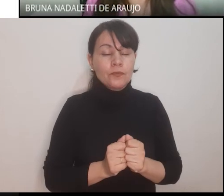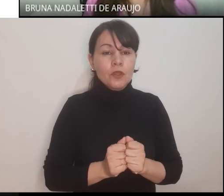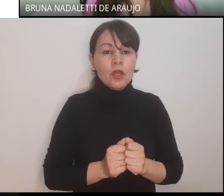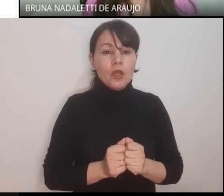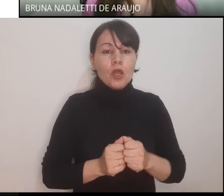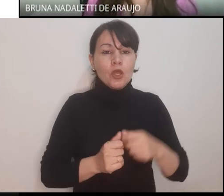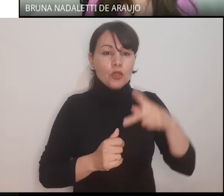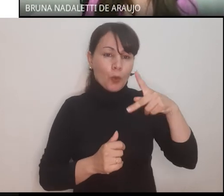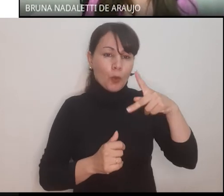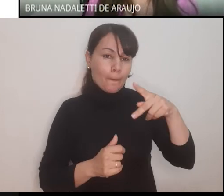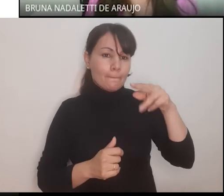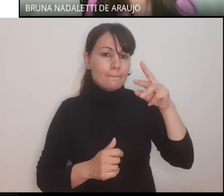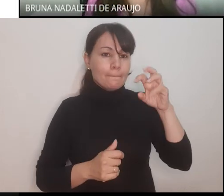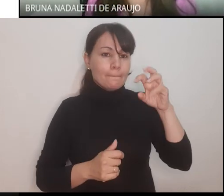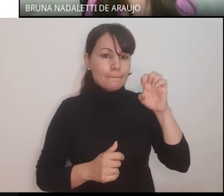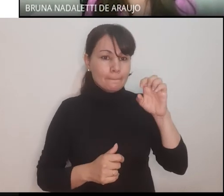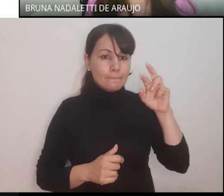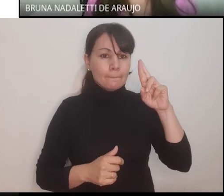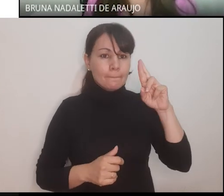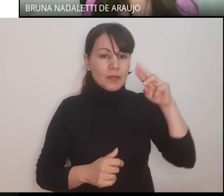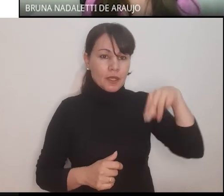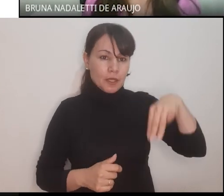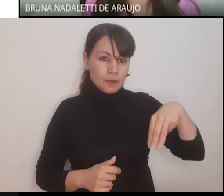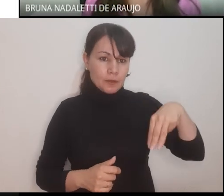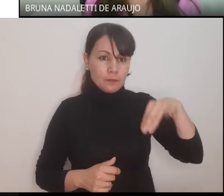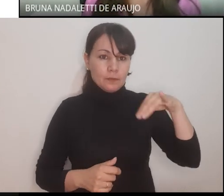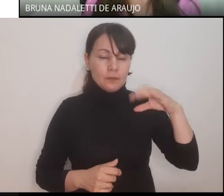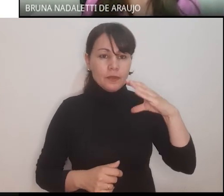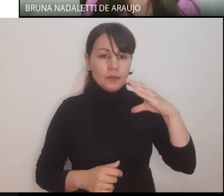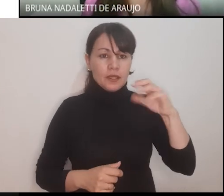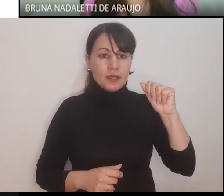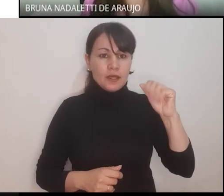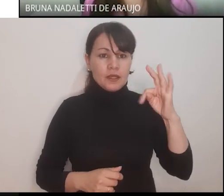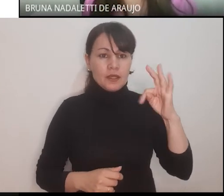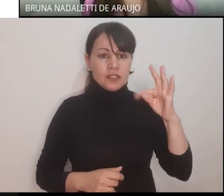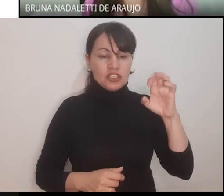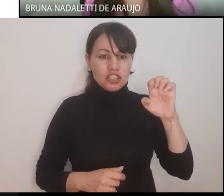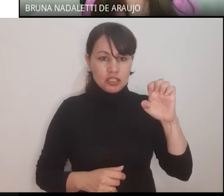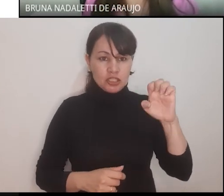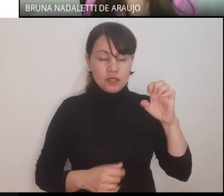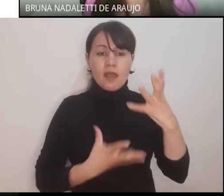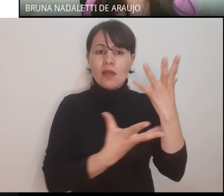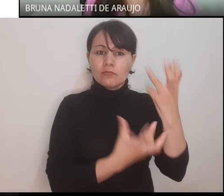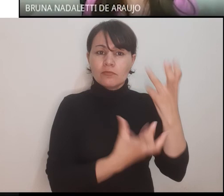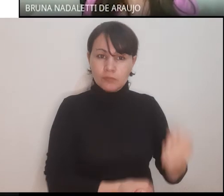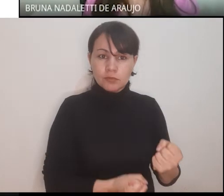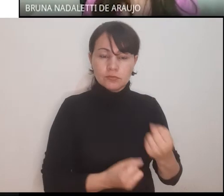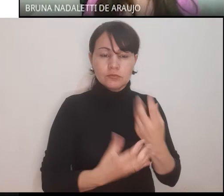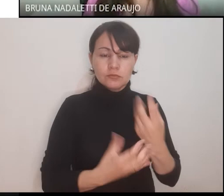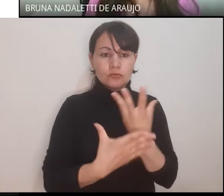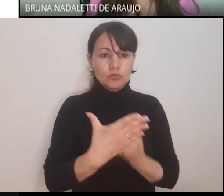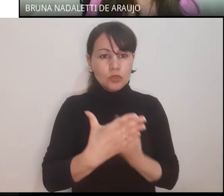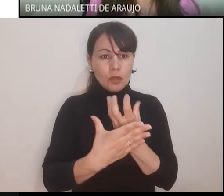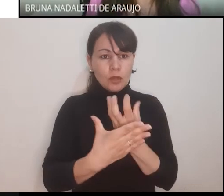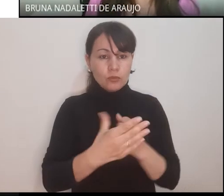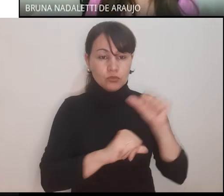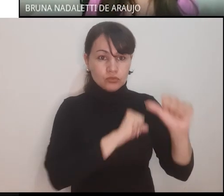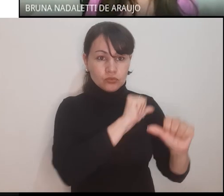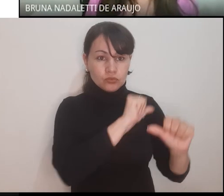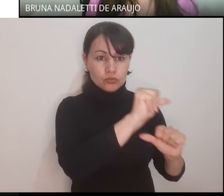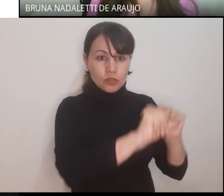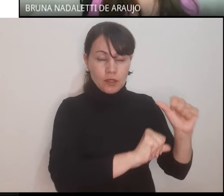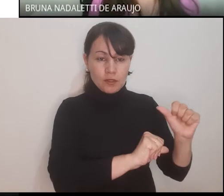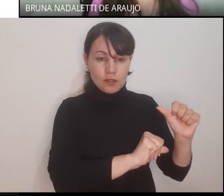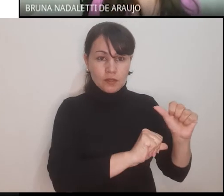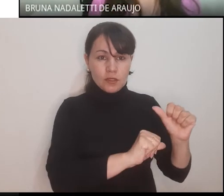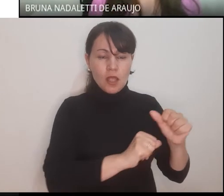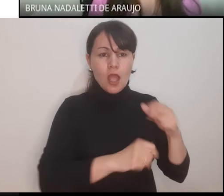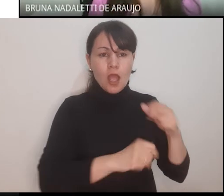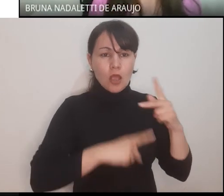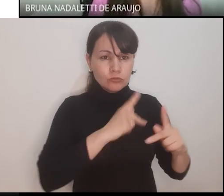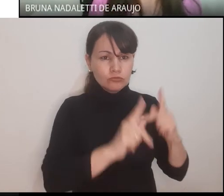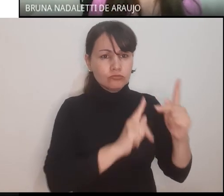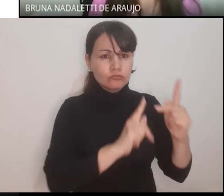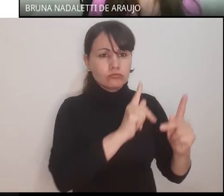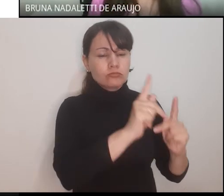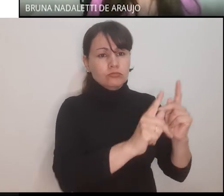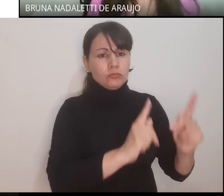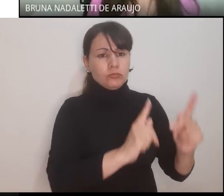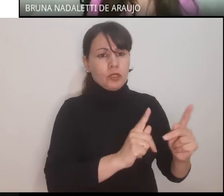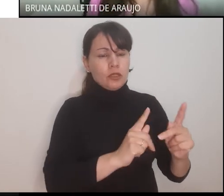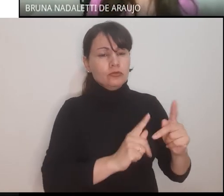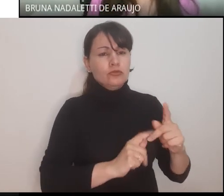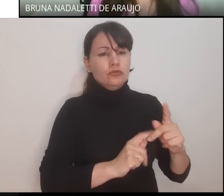permicate. A sua função principal é permitir a hemodiálise. Muitas vezes é um procedimento